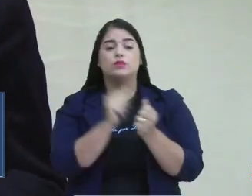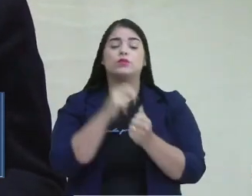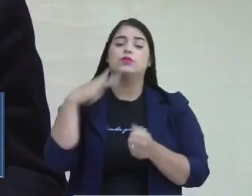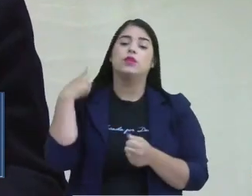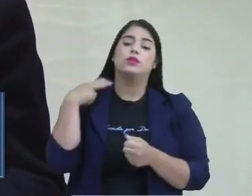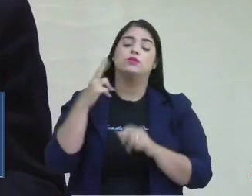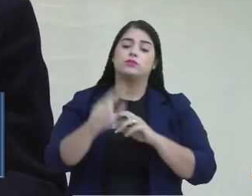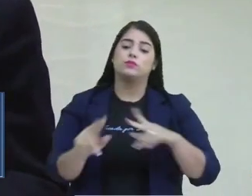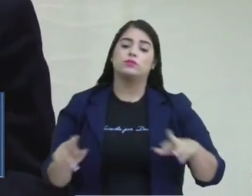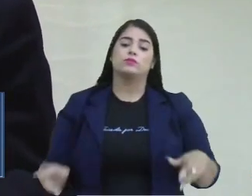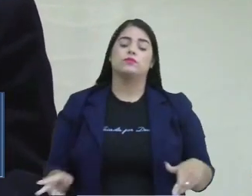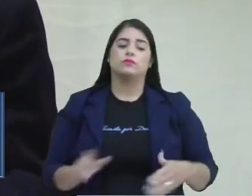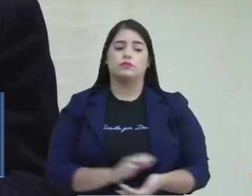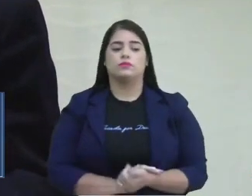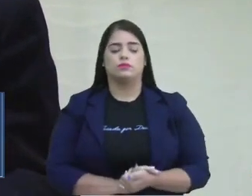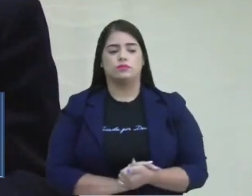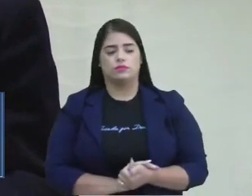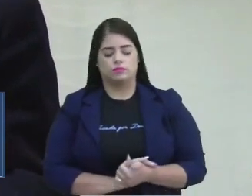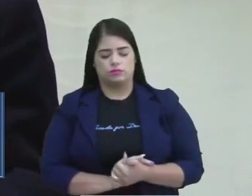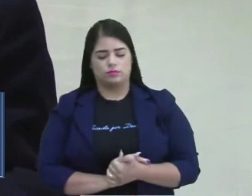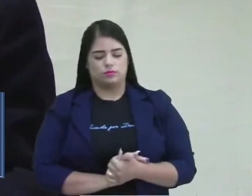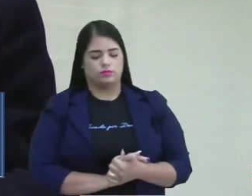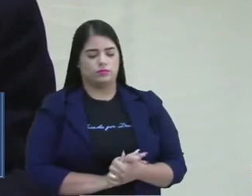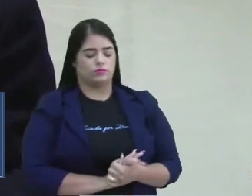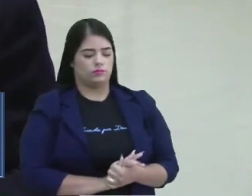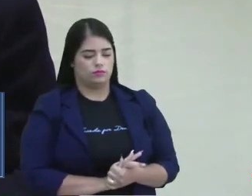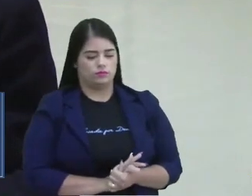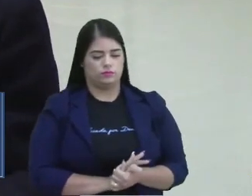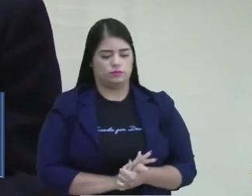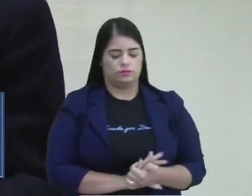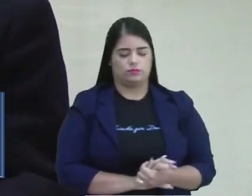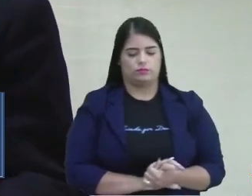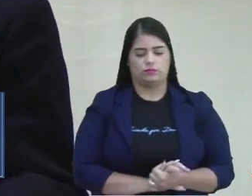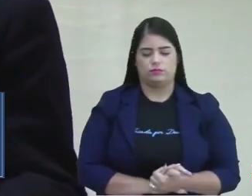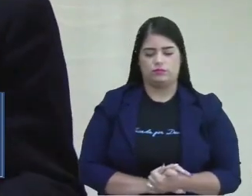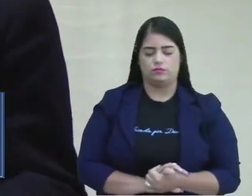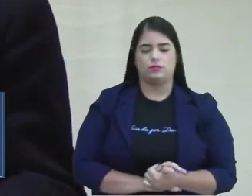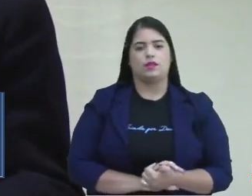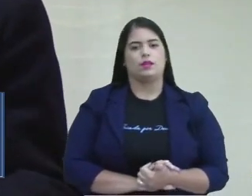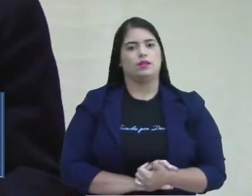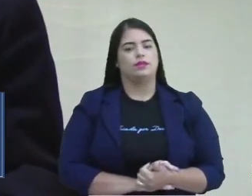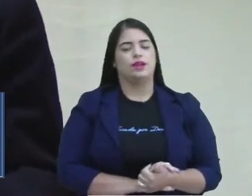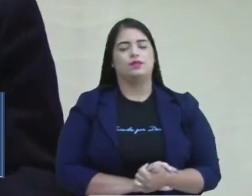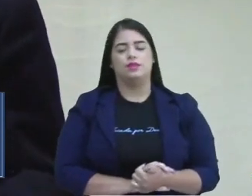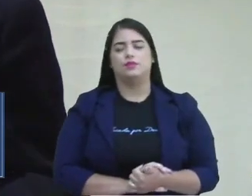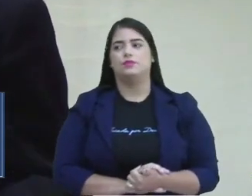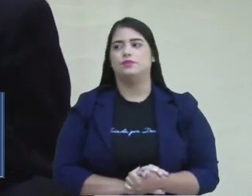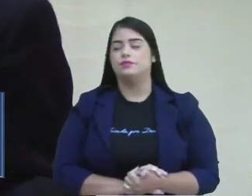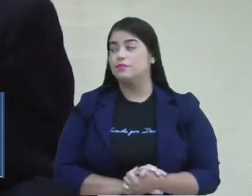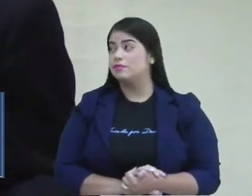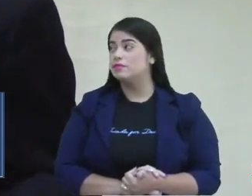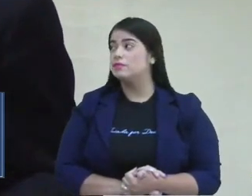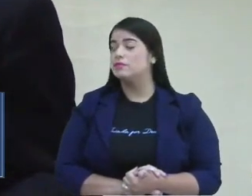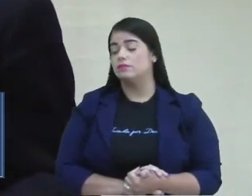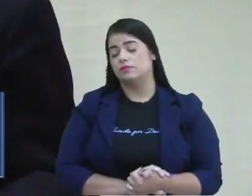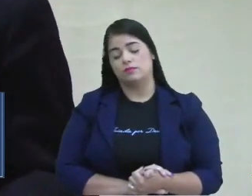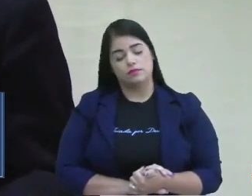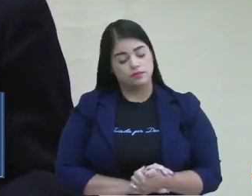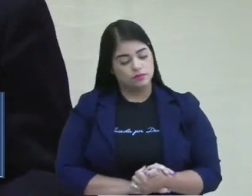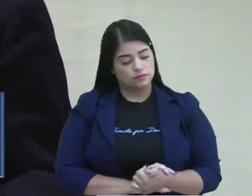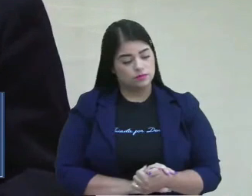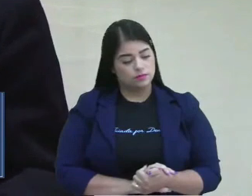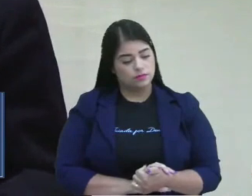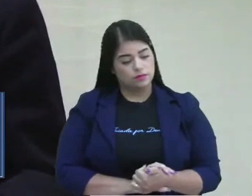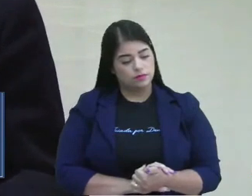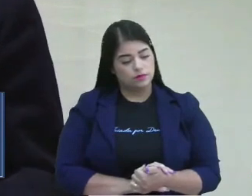de recursos e de melhoria para os municípios brasileiros. Né. E Bruno Braga e João Medeiros estão lá